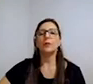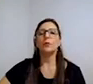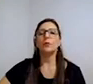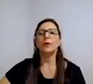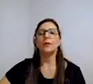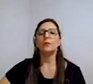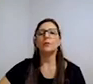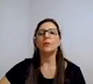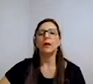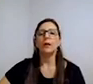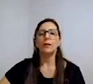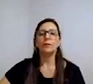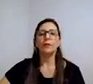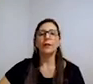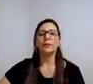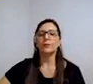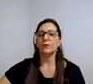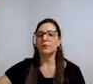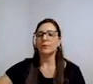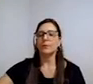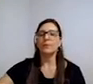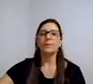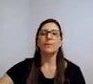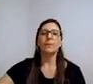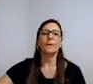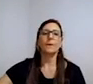têm movimentos inversos.